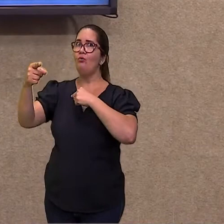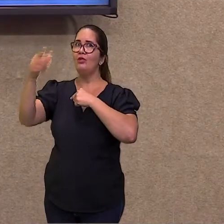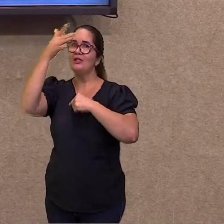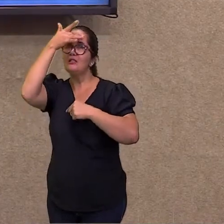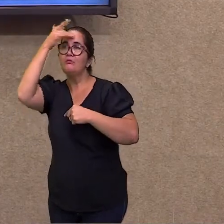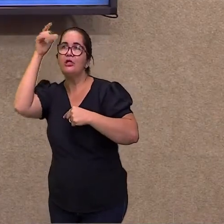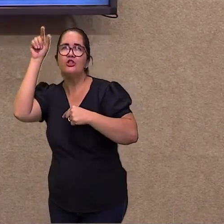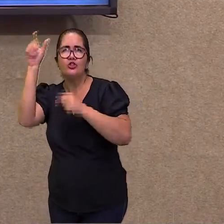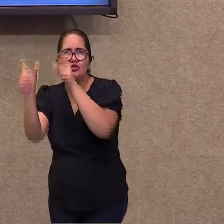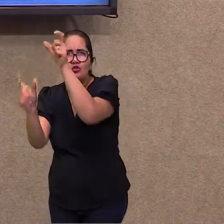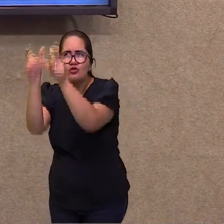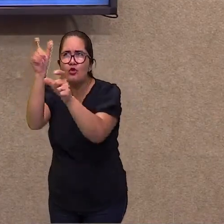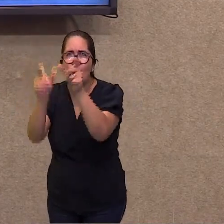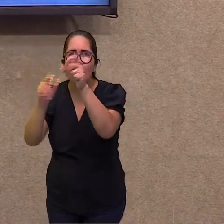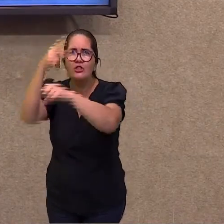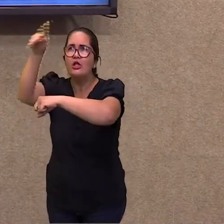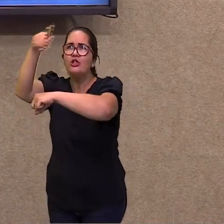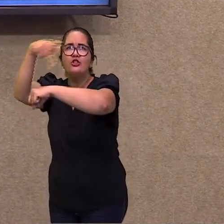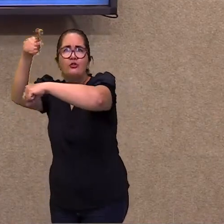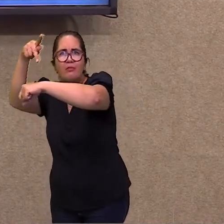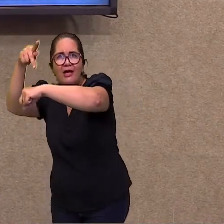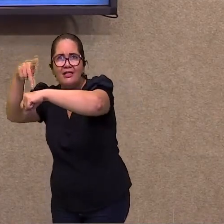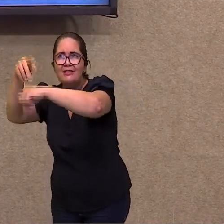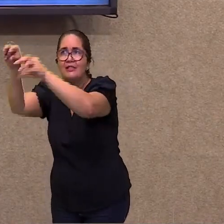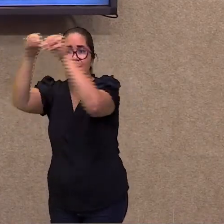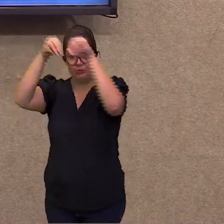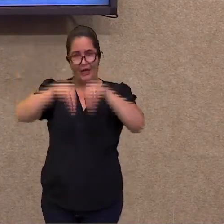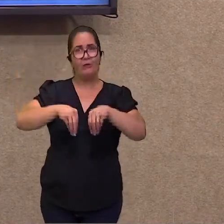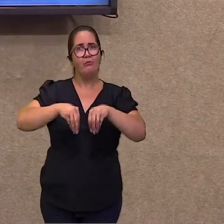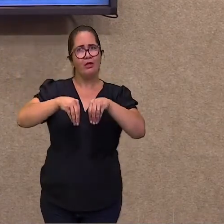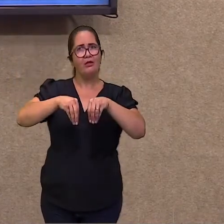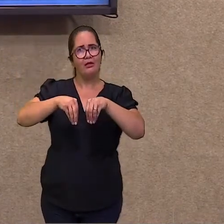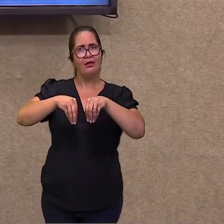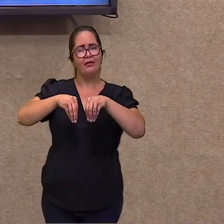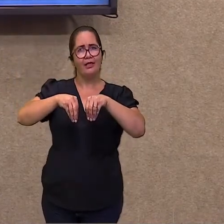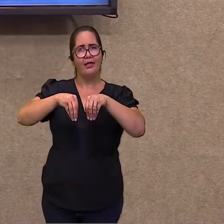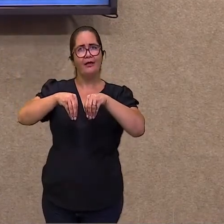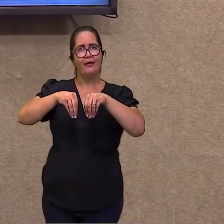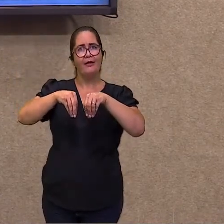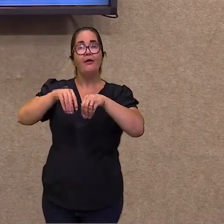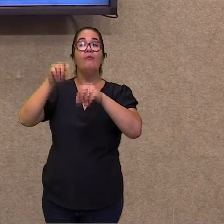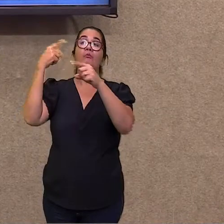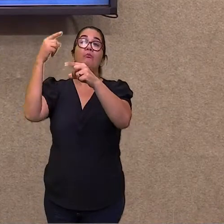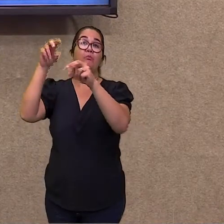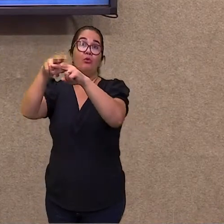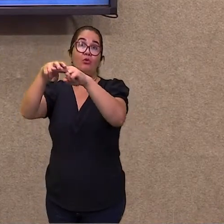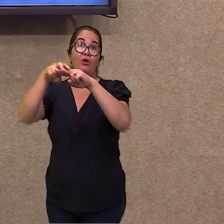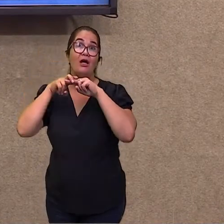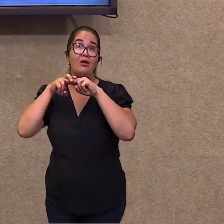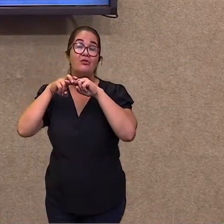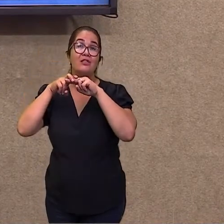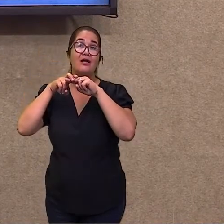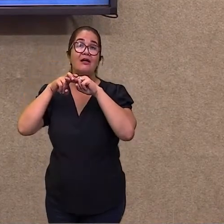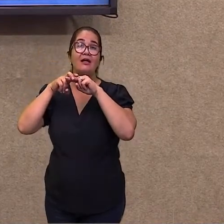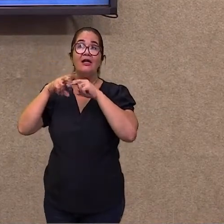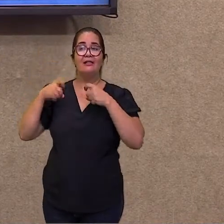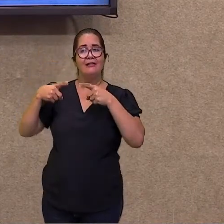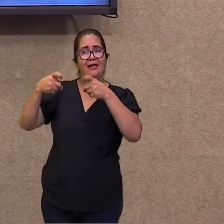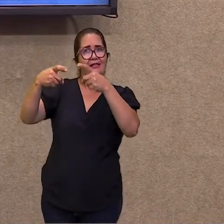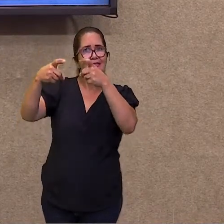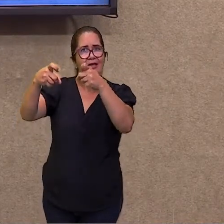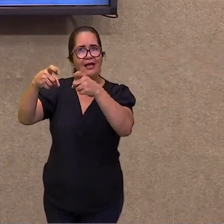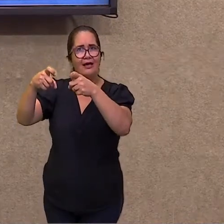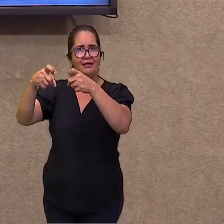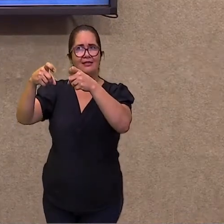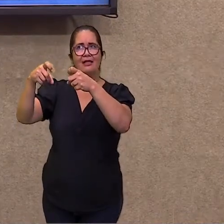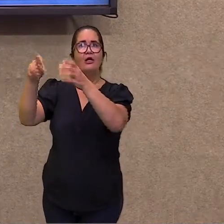o casamento da história com a arte, né? Que as pessoas, o momento em que se vive. O que é que trouxe a dança moderna para o